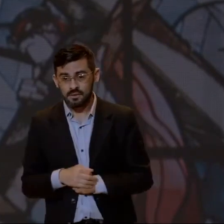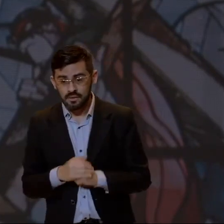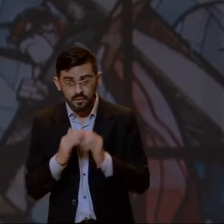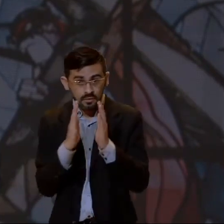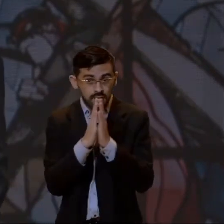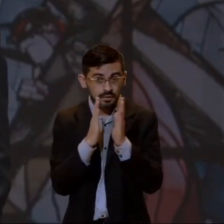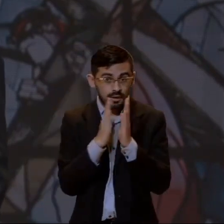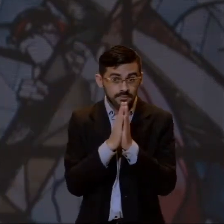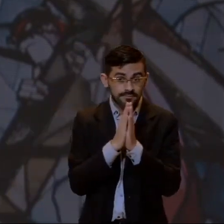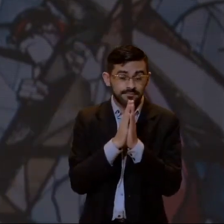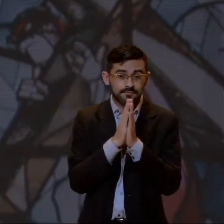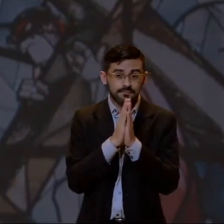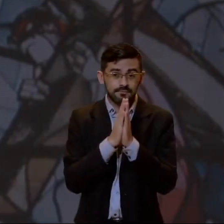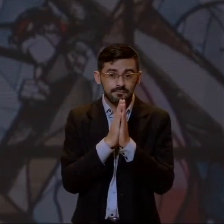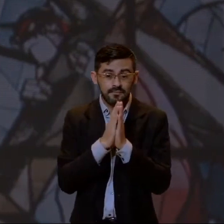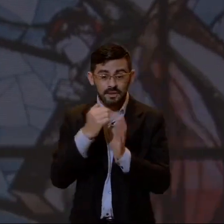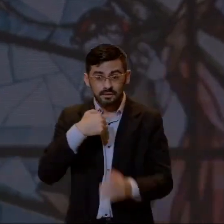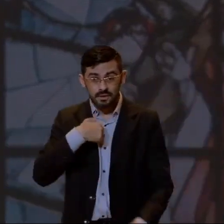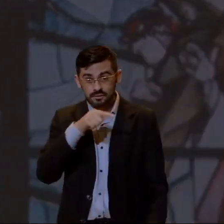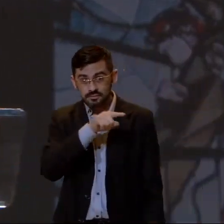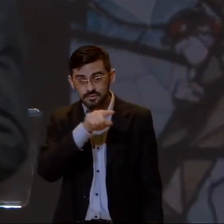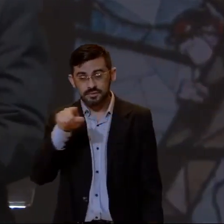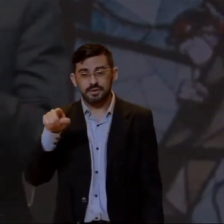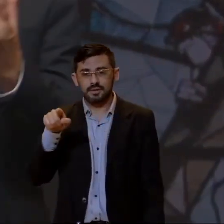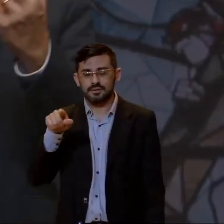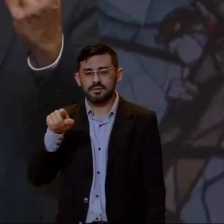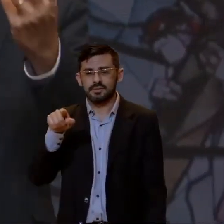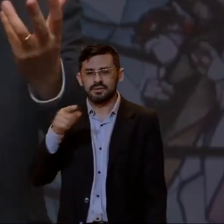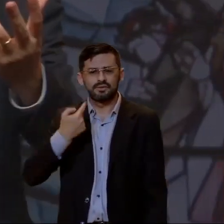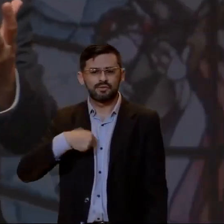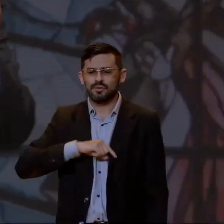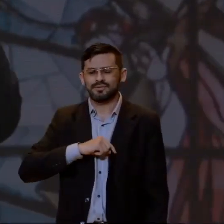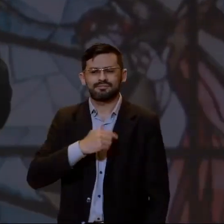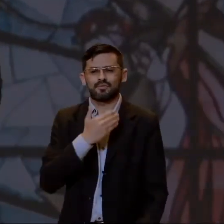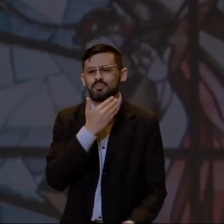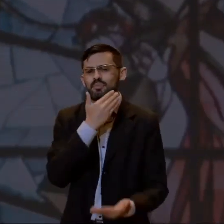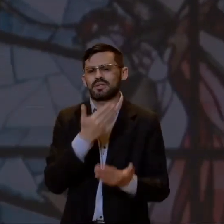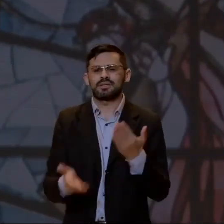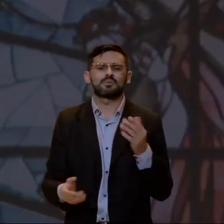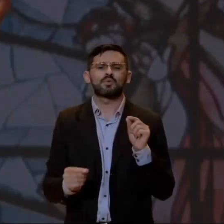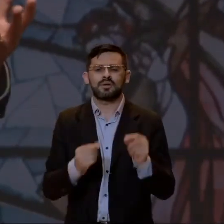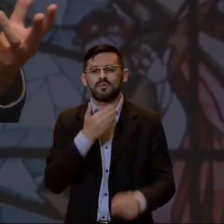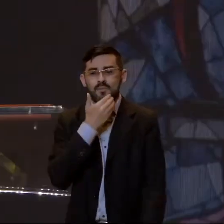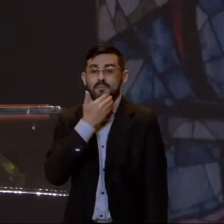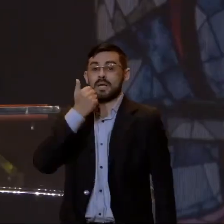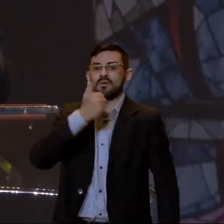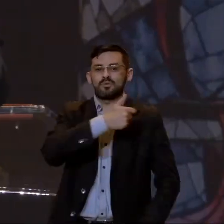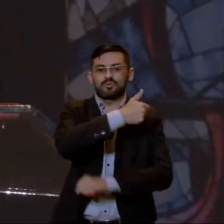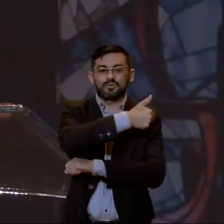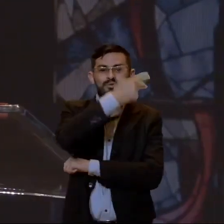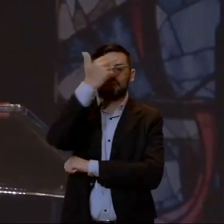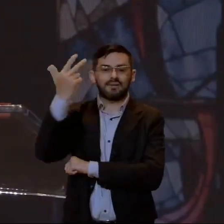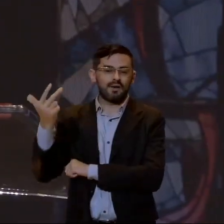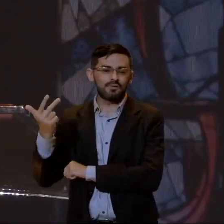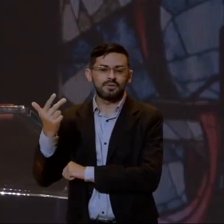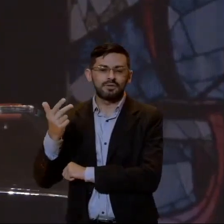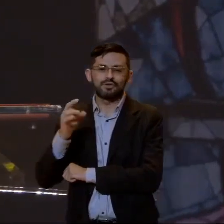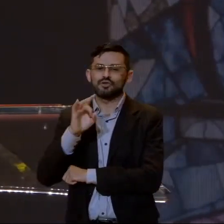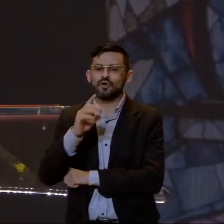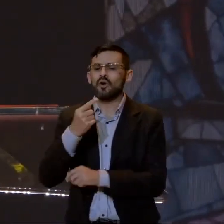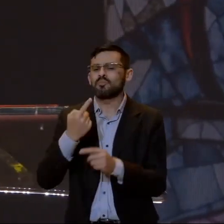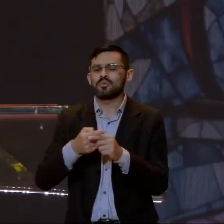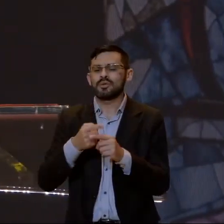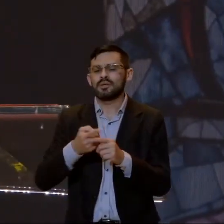orar para que eu e você não percamos o melhor do Natal, só porque a